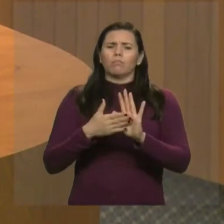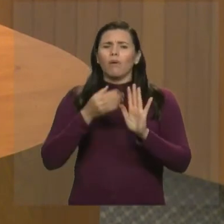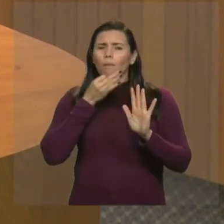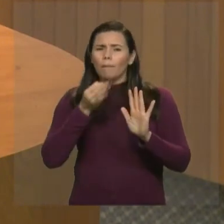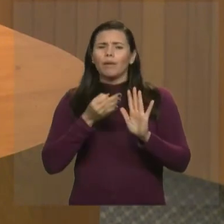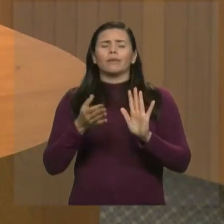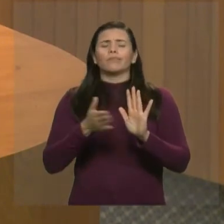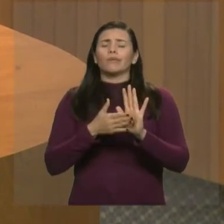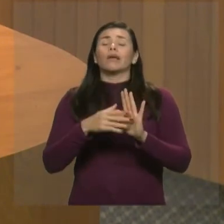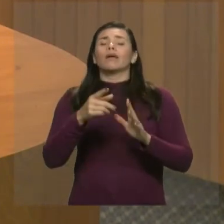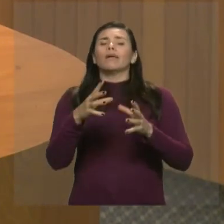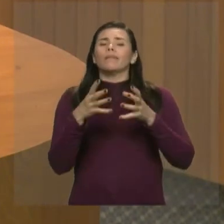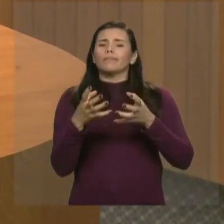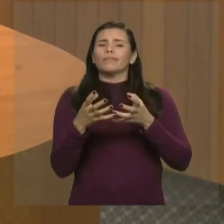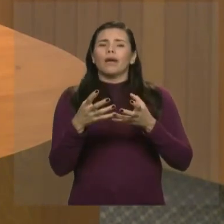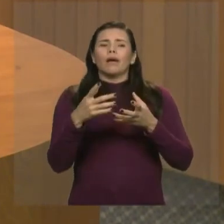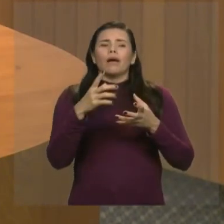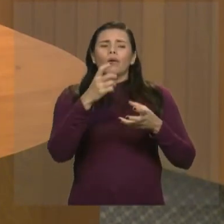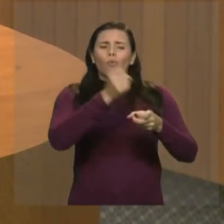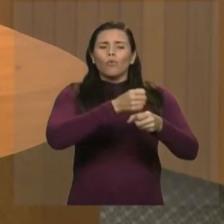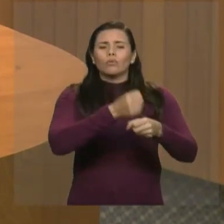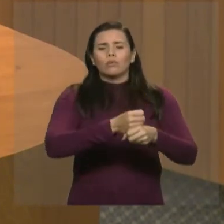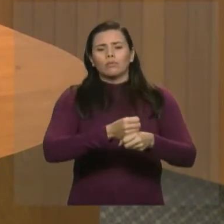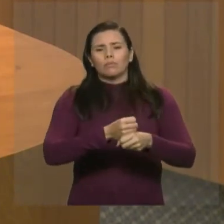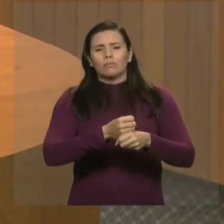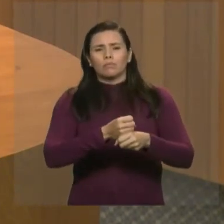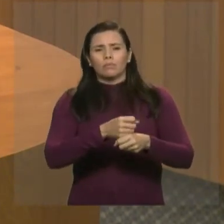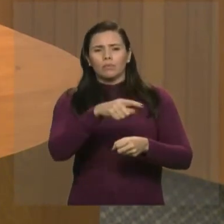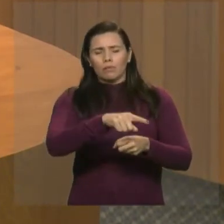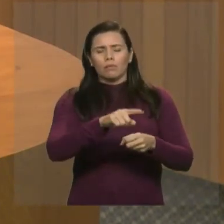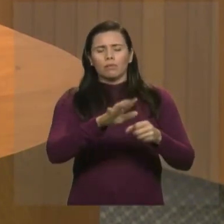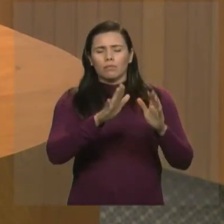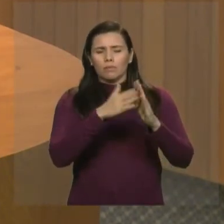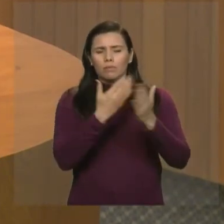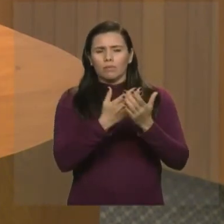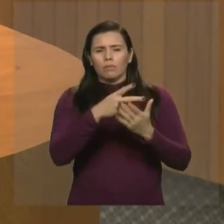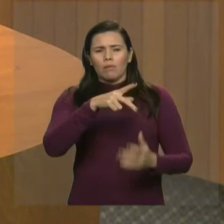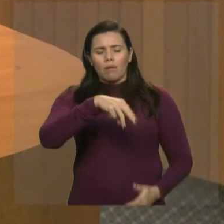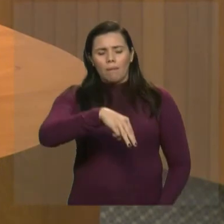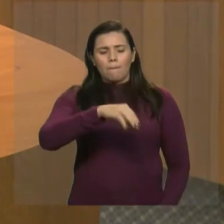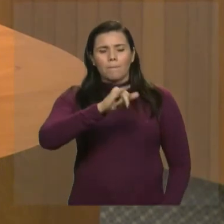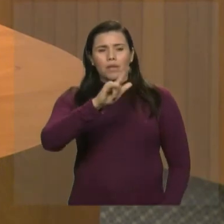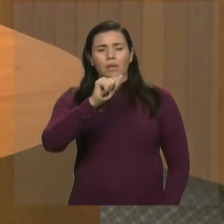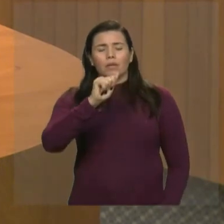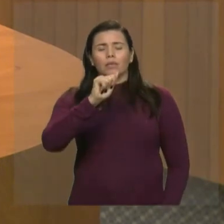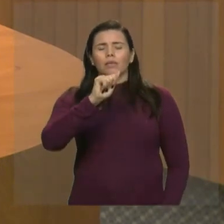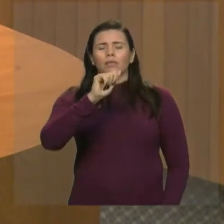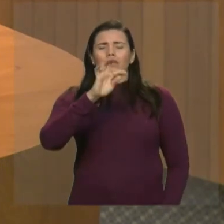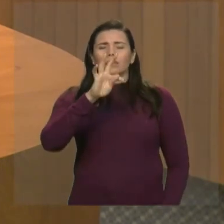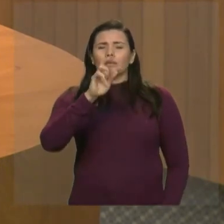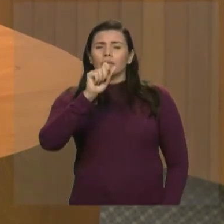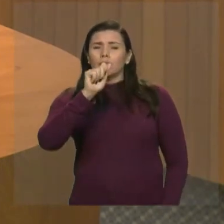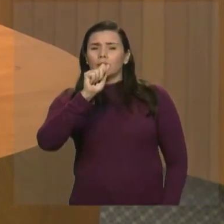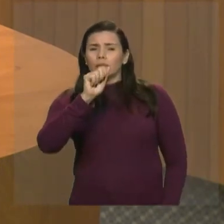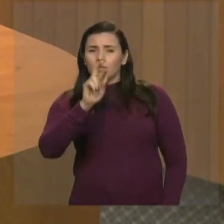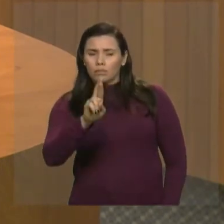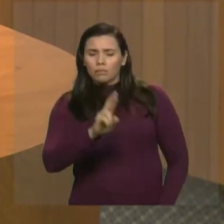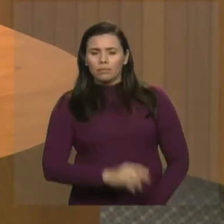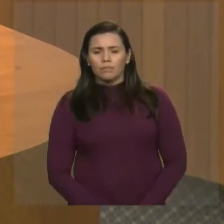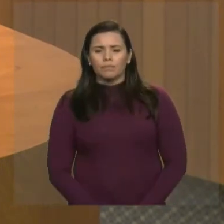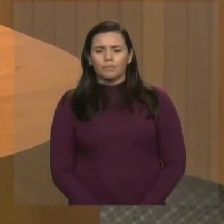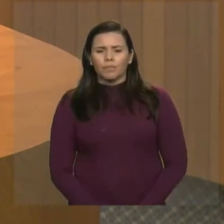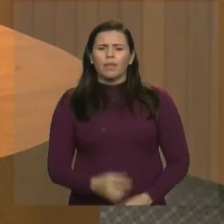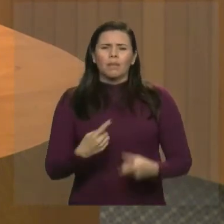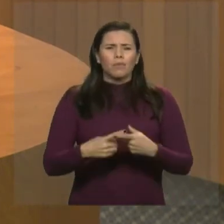a sua própria compostura, esquecem aqui a convivência entre os colegas e ficam